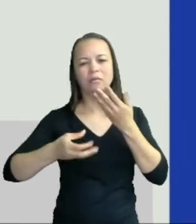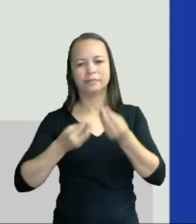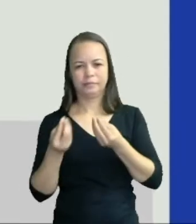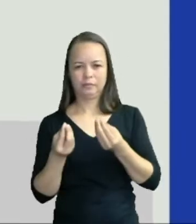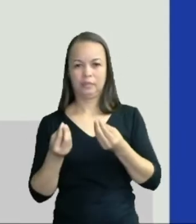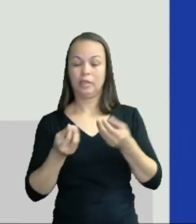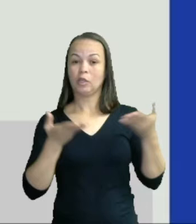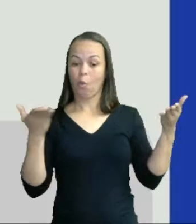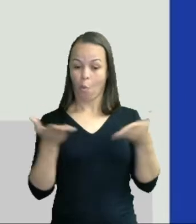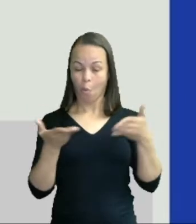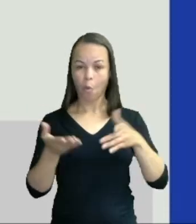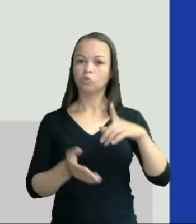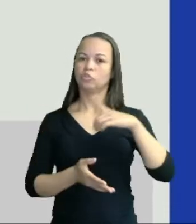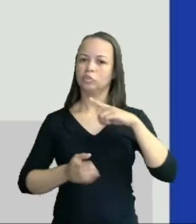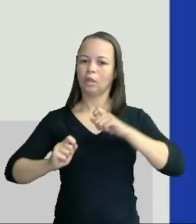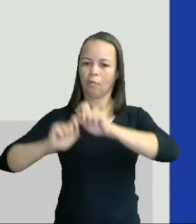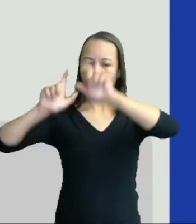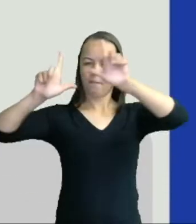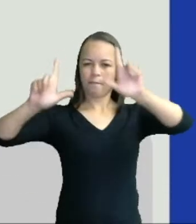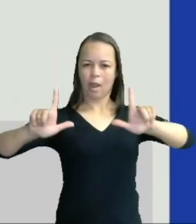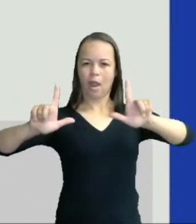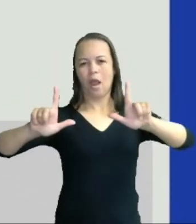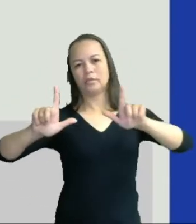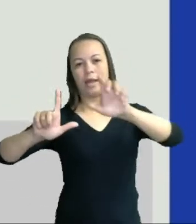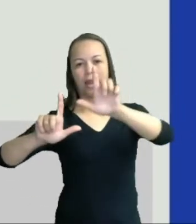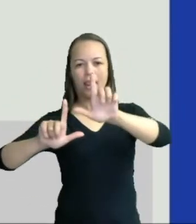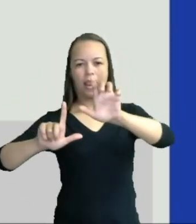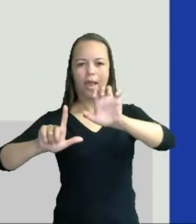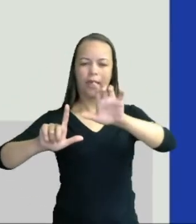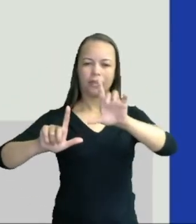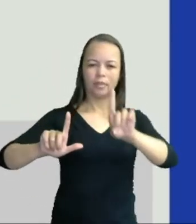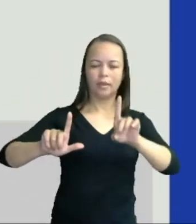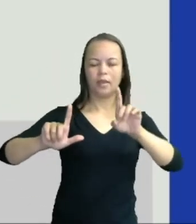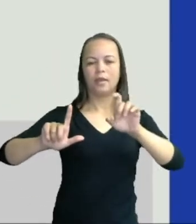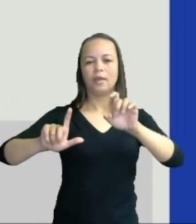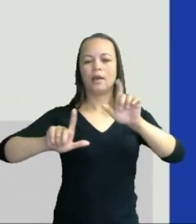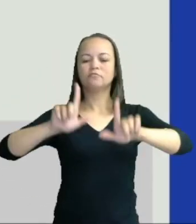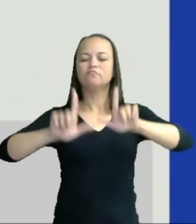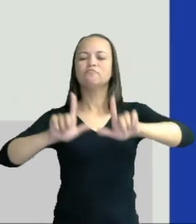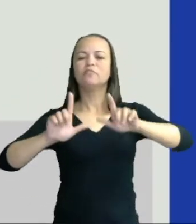para cá, aí passa de 1926, 1950,